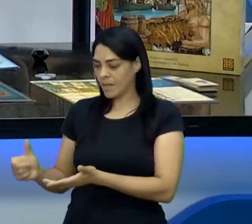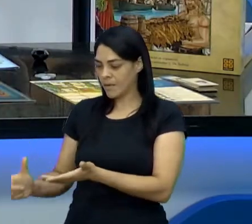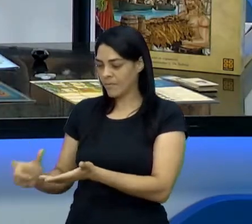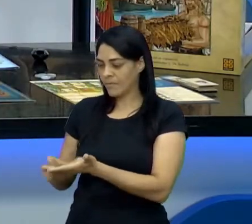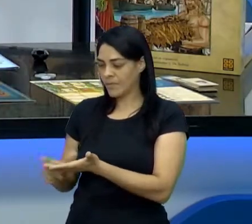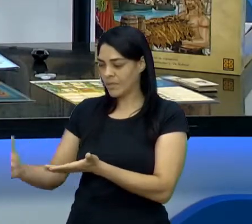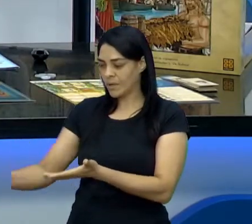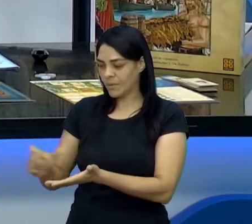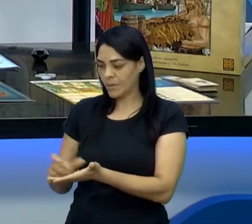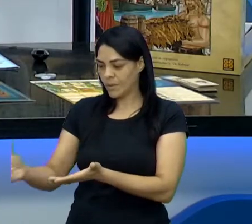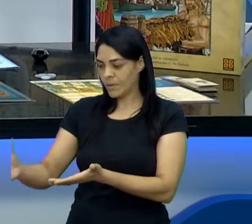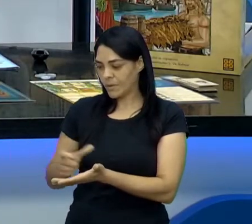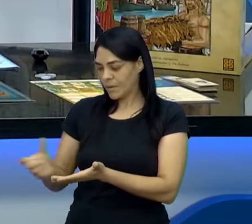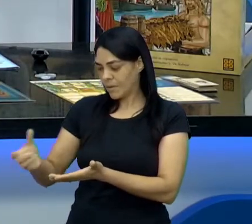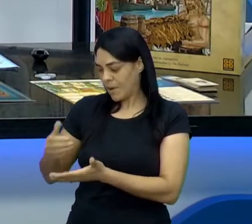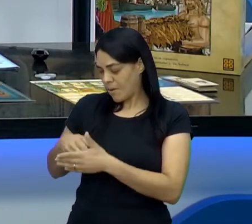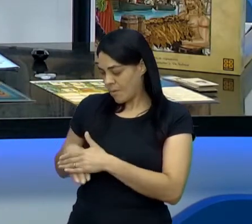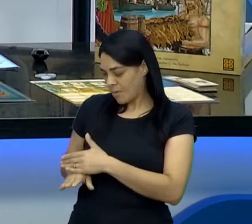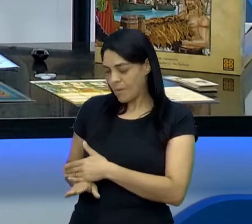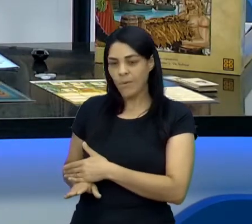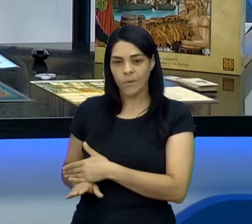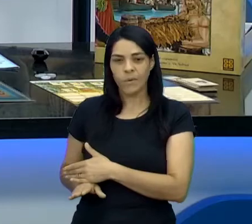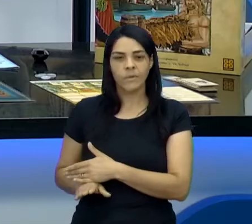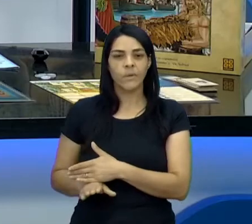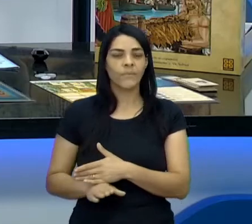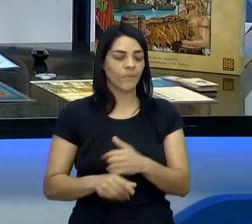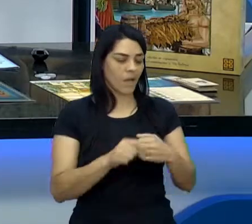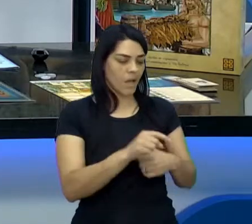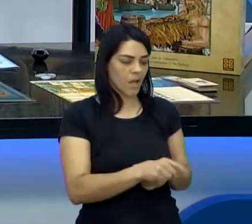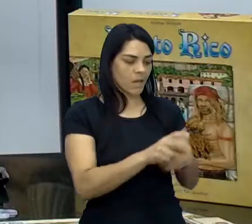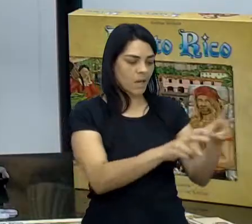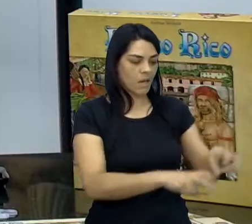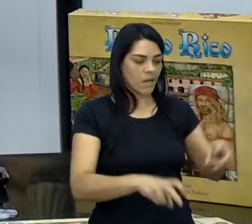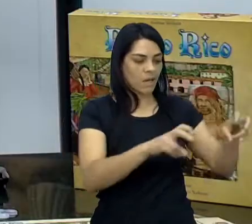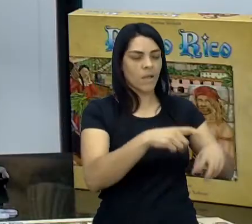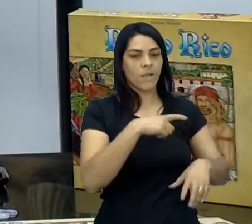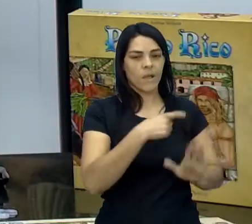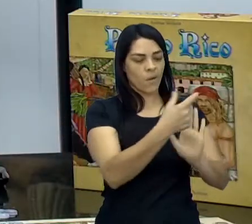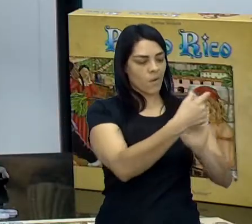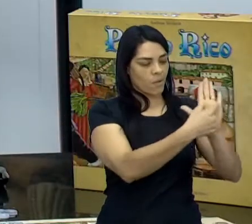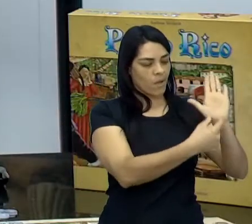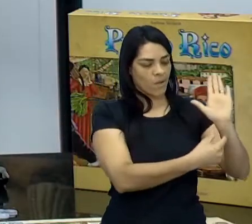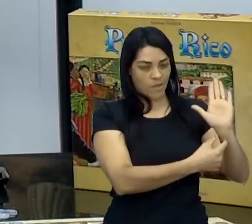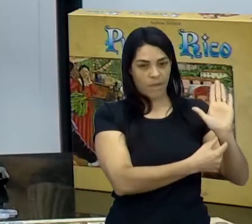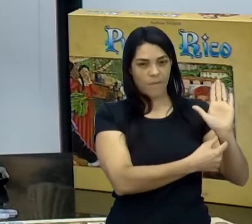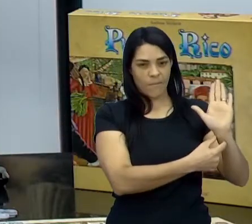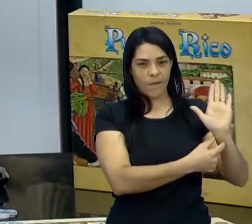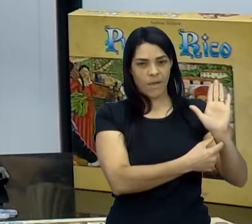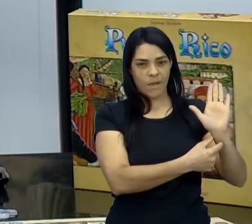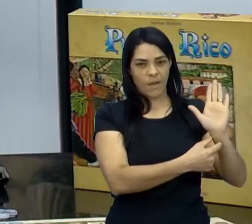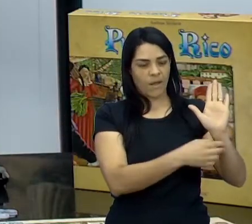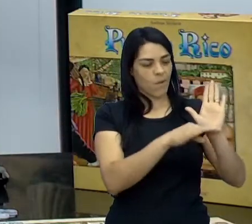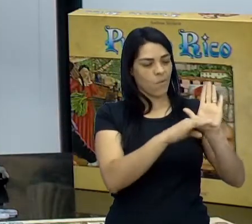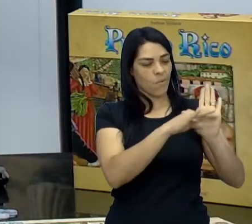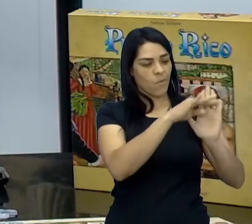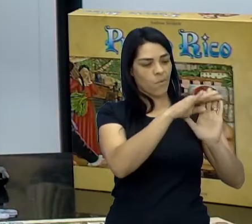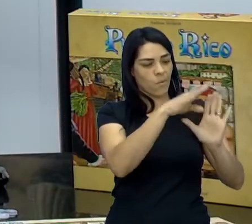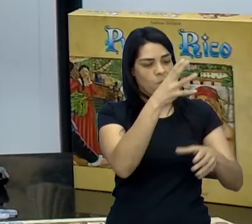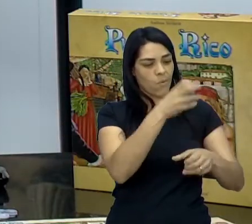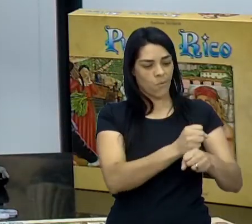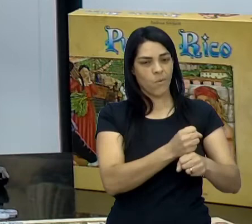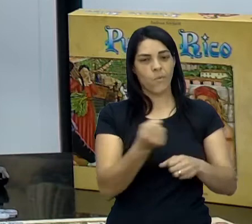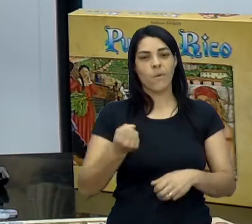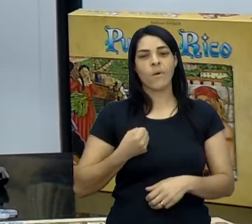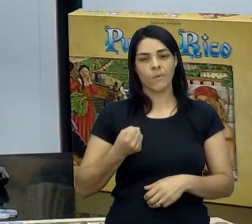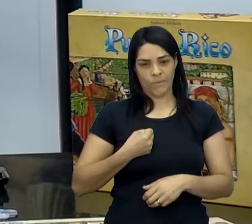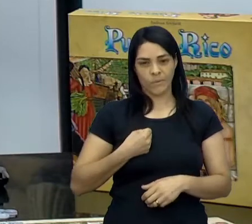lado ali escondido. No caso do Agrícola, você vai ter uma tabelinha que vai contar os seus pontos. Eu vou ler alguma coisa aqui